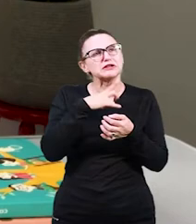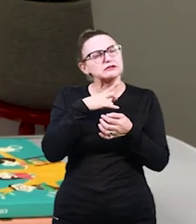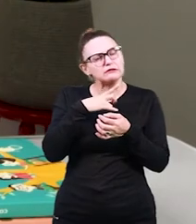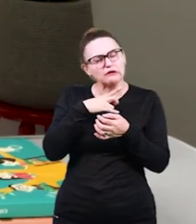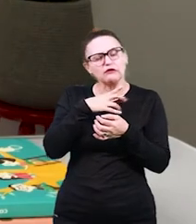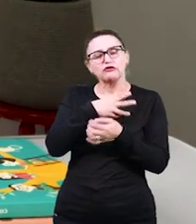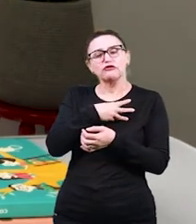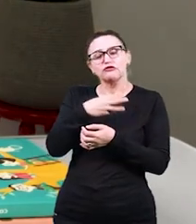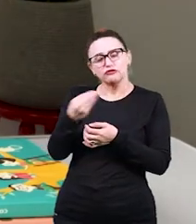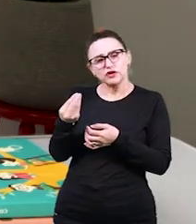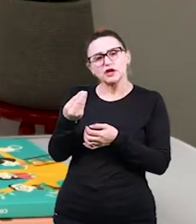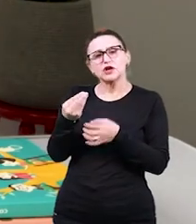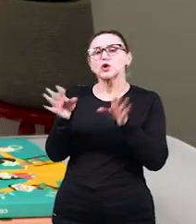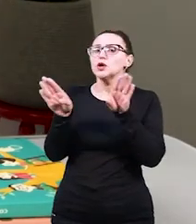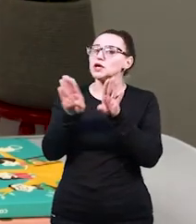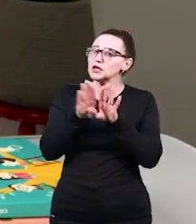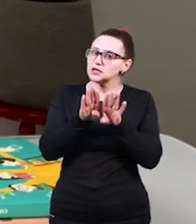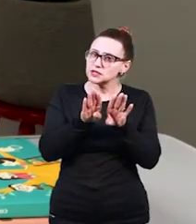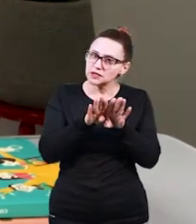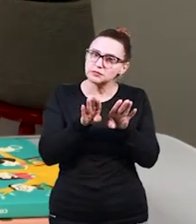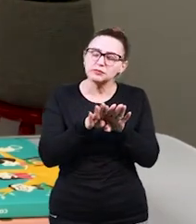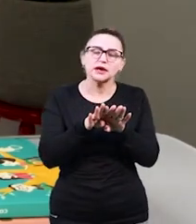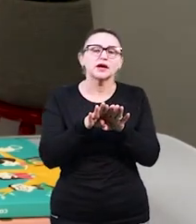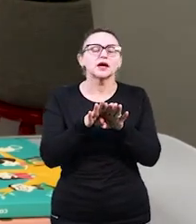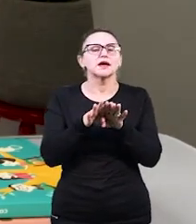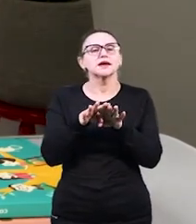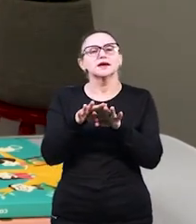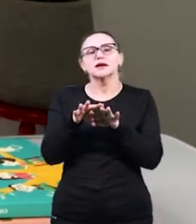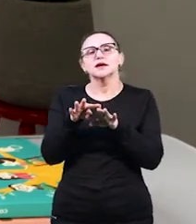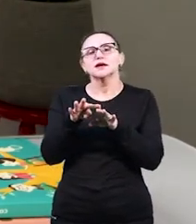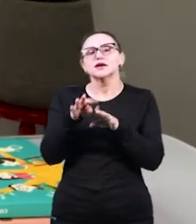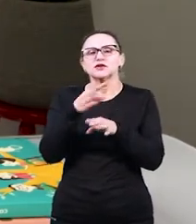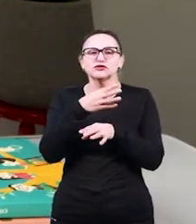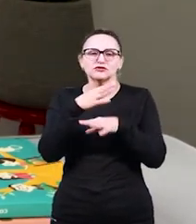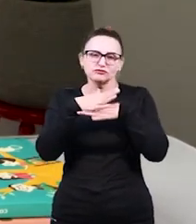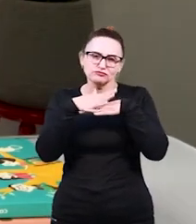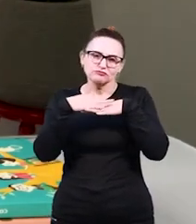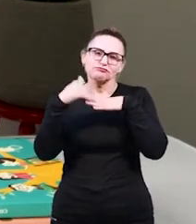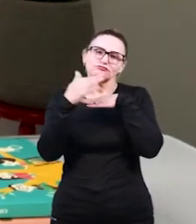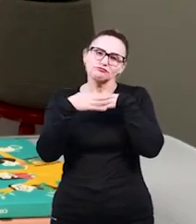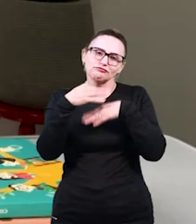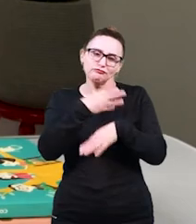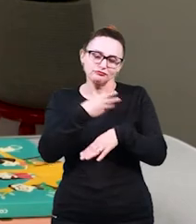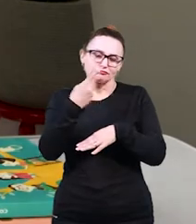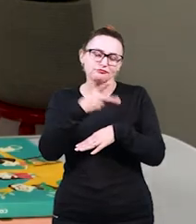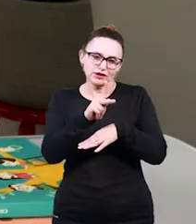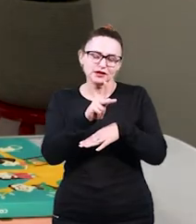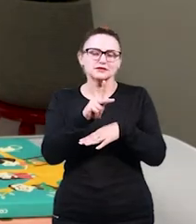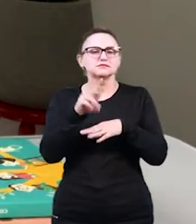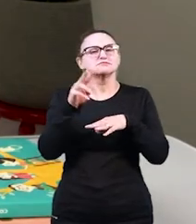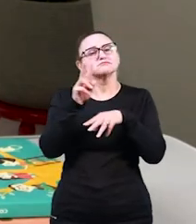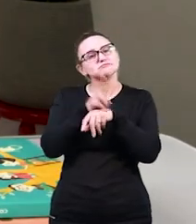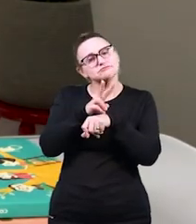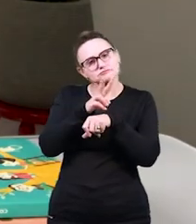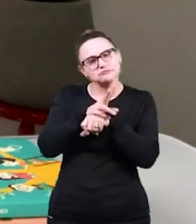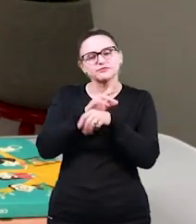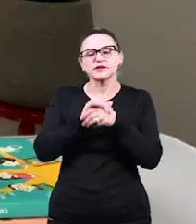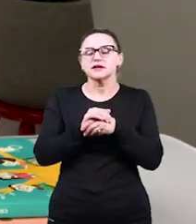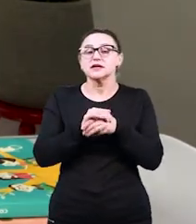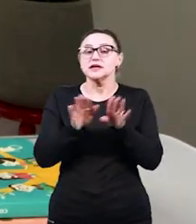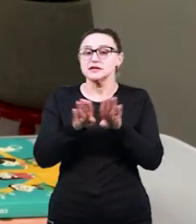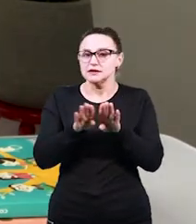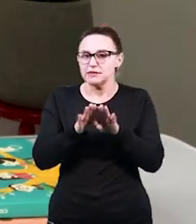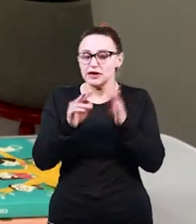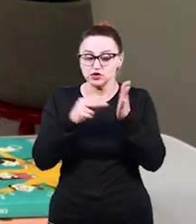teve filho, ele também foi recompensado com filhos carinhosos, com filhos bondosos. Já